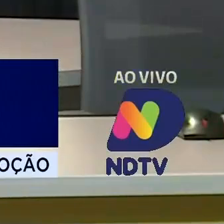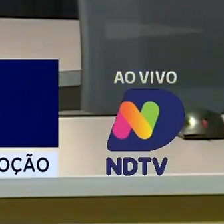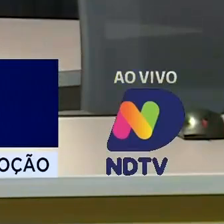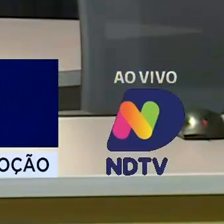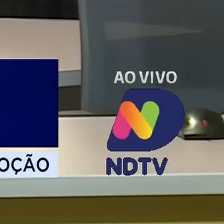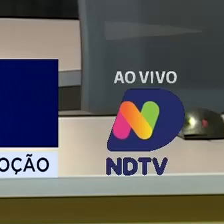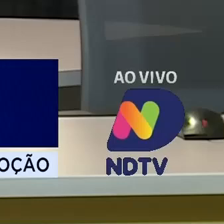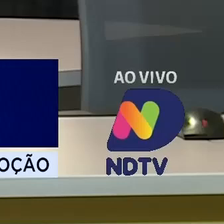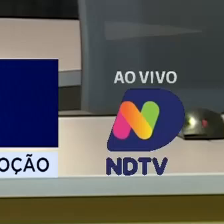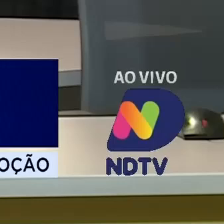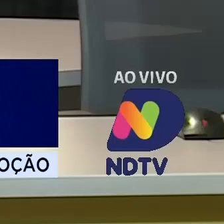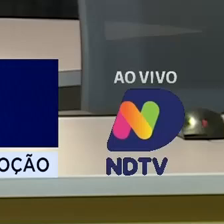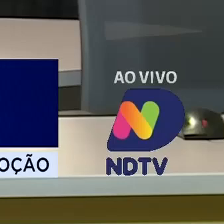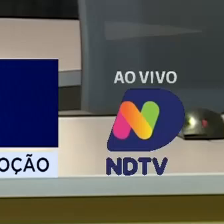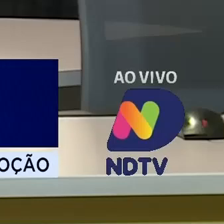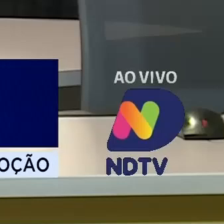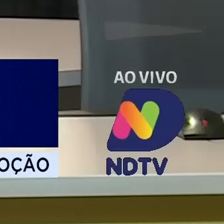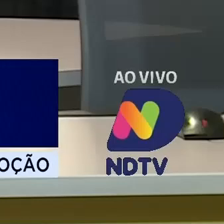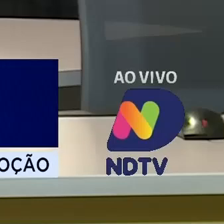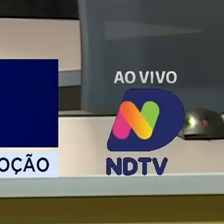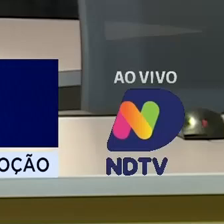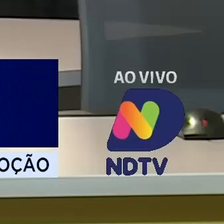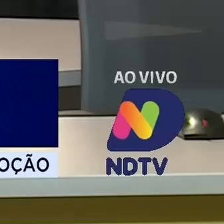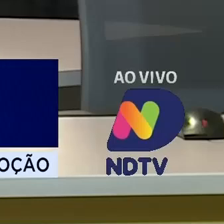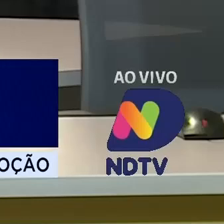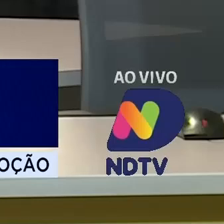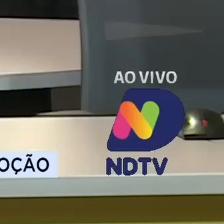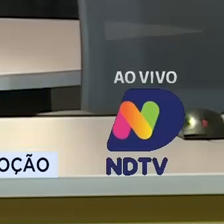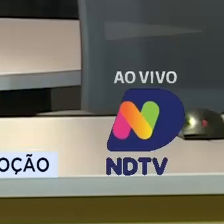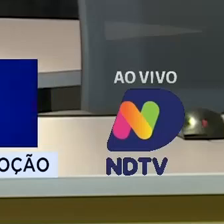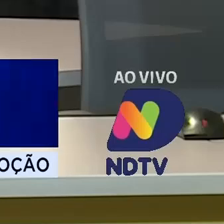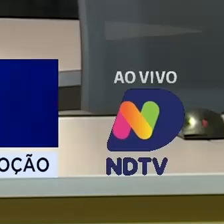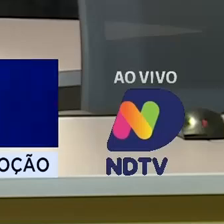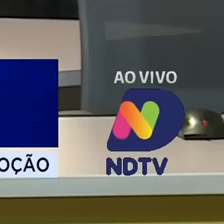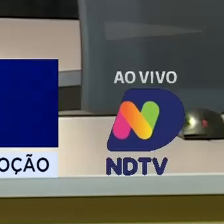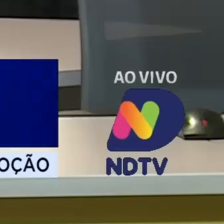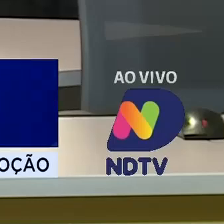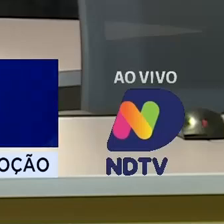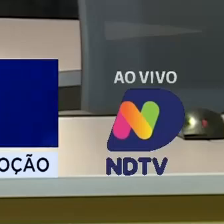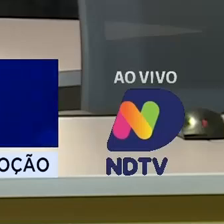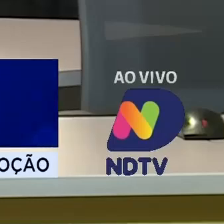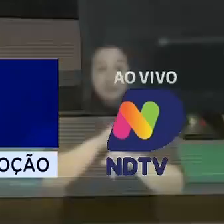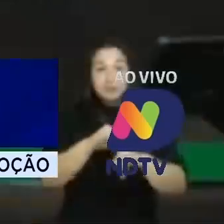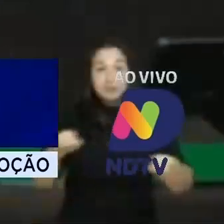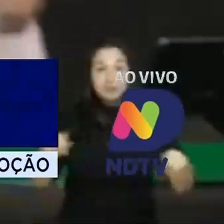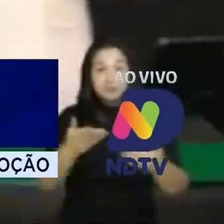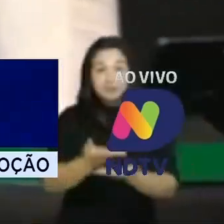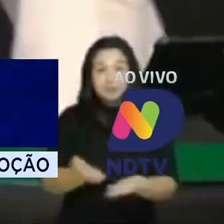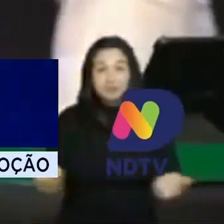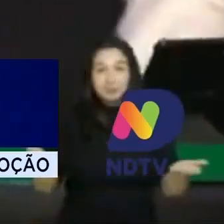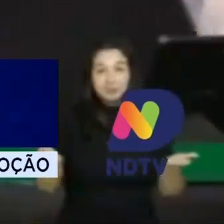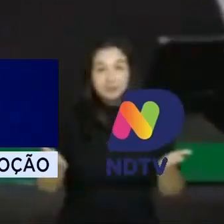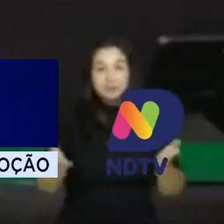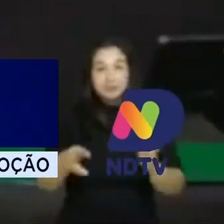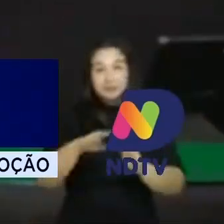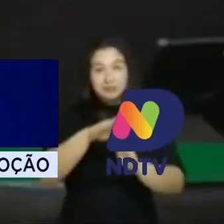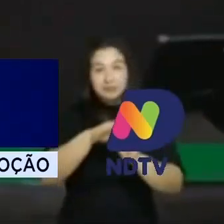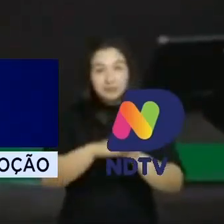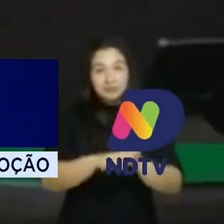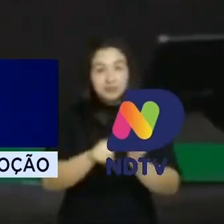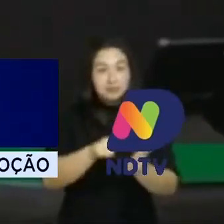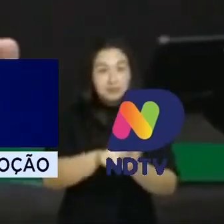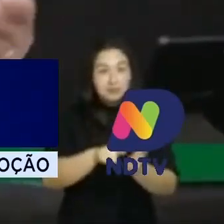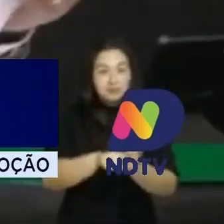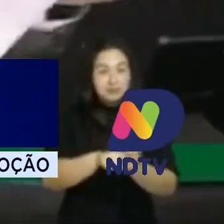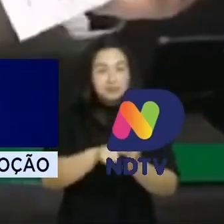realização desses eventos e ainda falando de Assembleia Legislativa o presidente Mauro de Nadal assume o governo do estado na no próximo dia 7